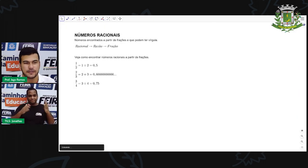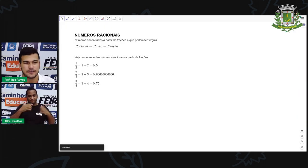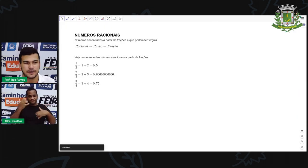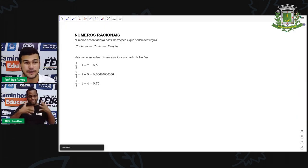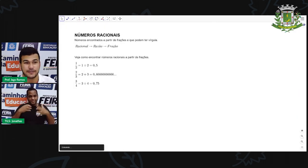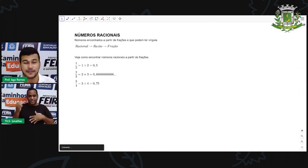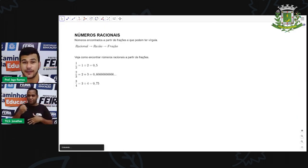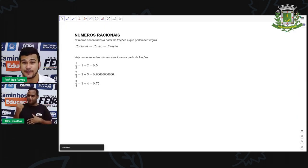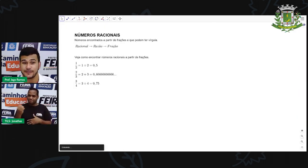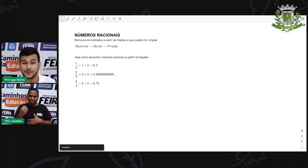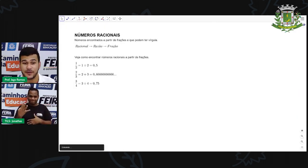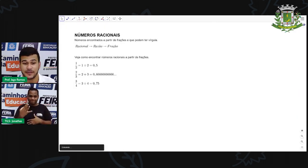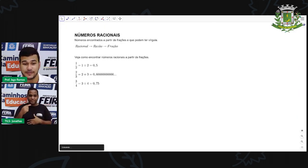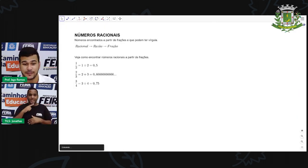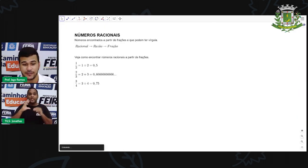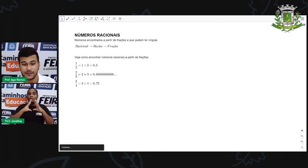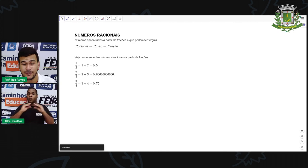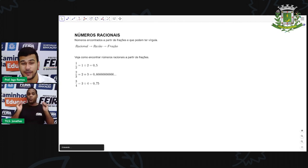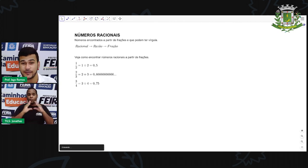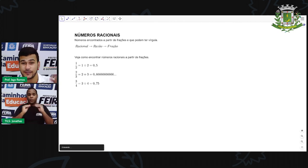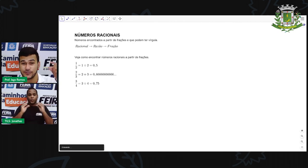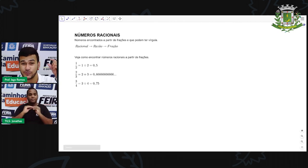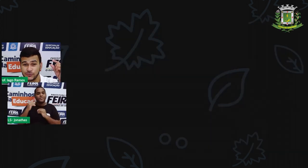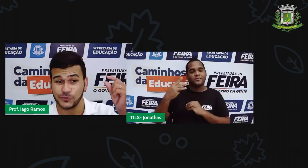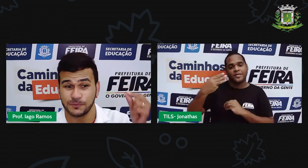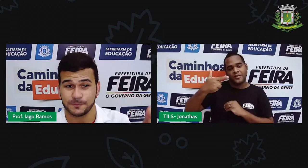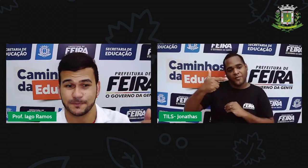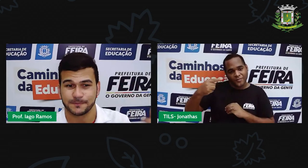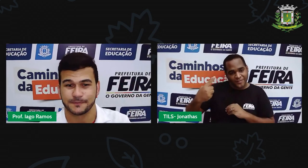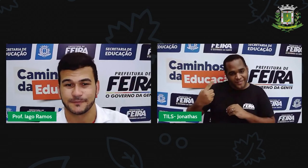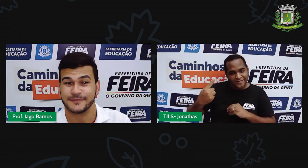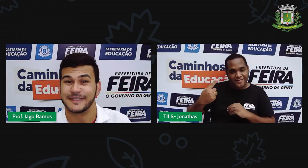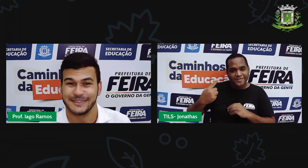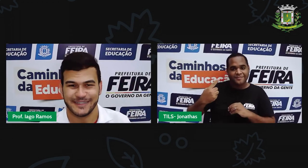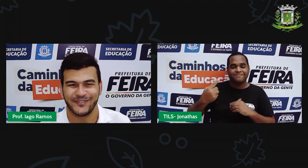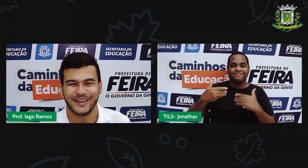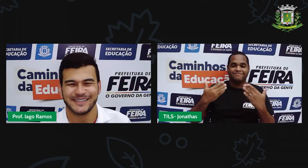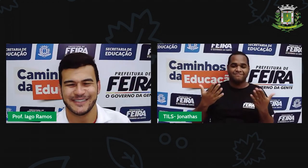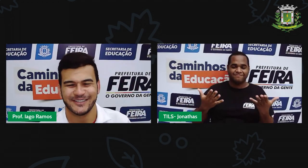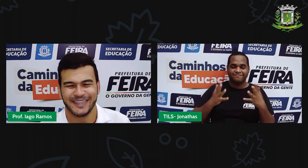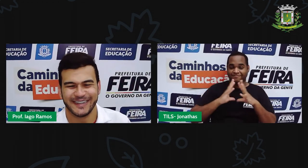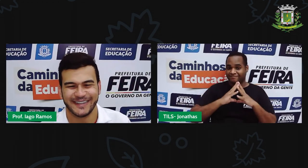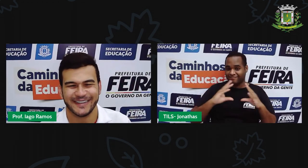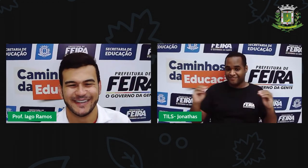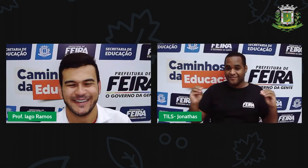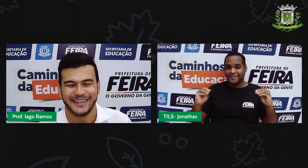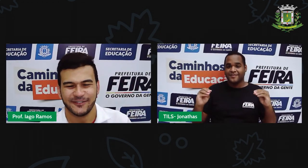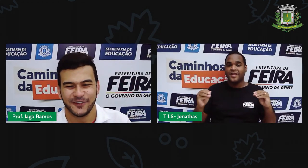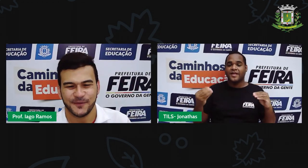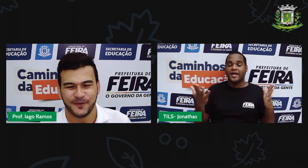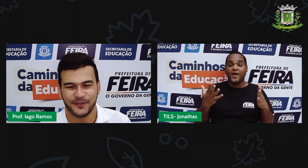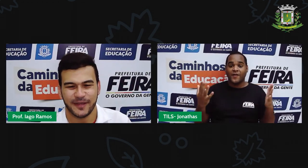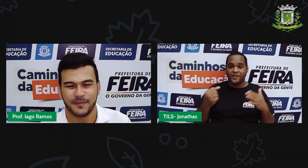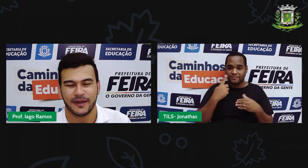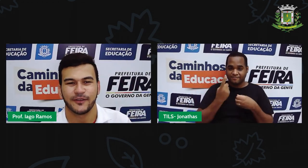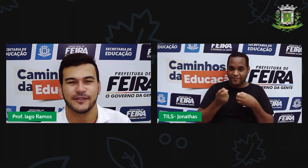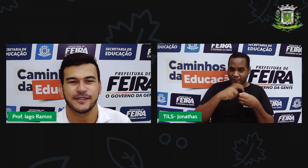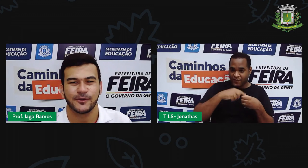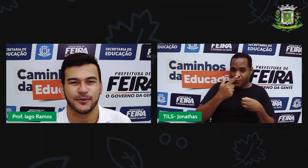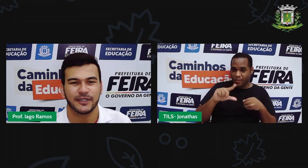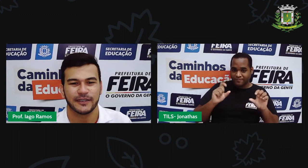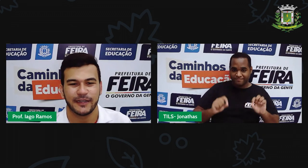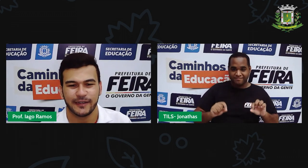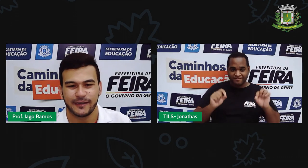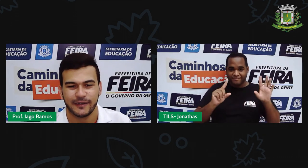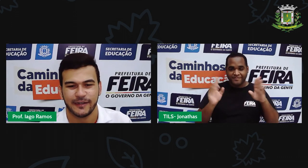a mágica dessa tela desaparecer em 321 desapareceu e vamos voltar para a